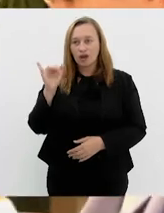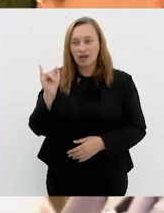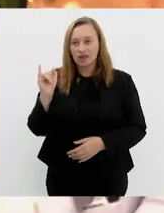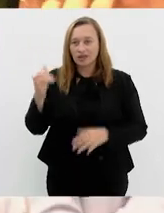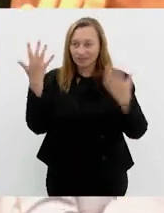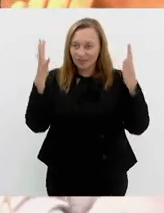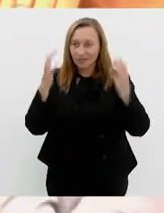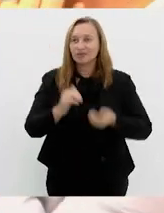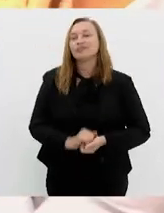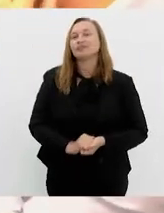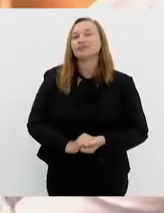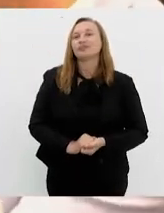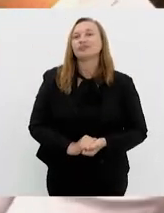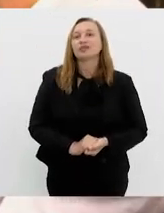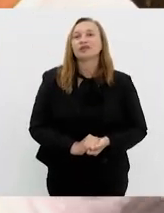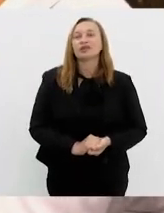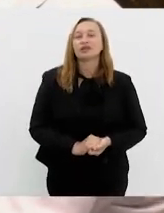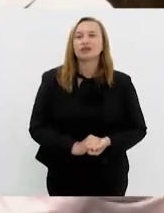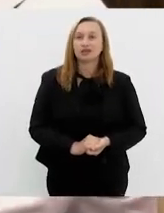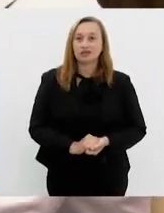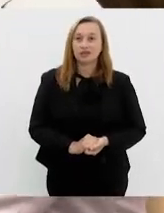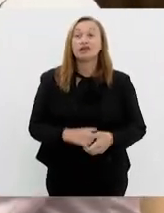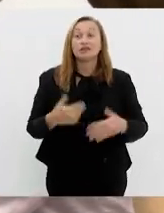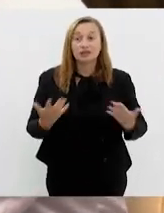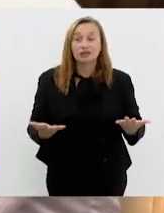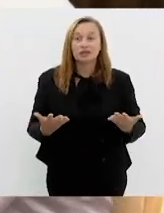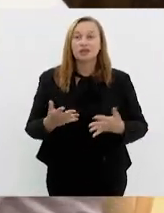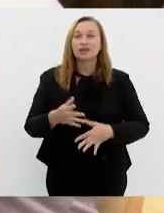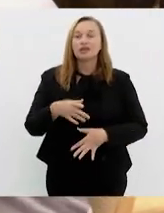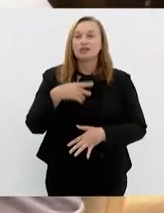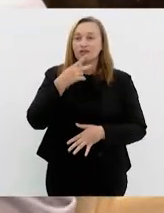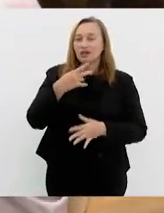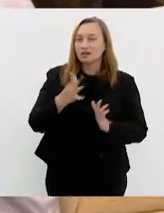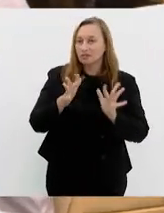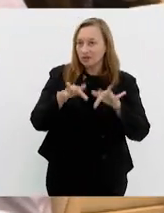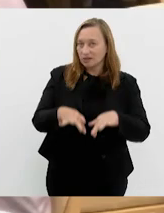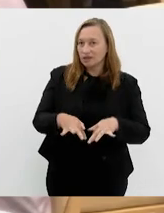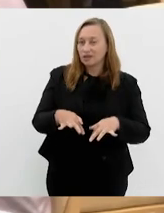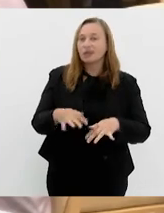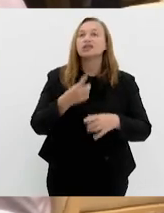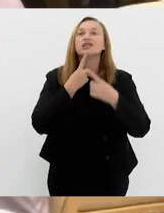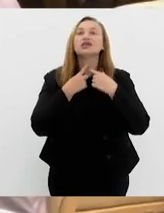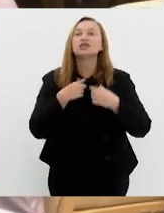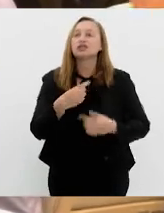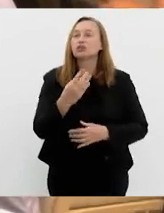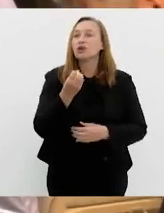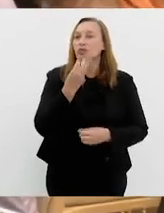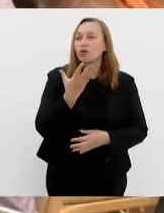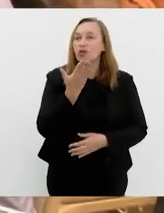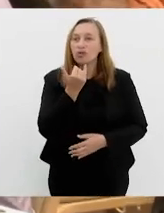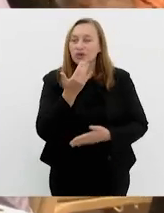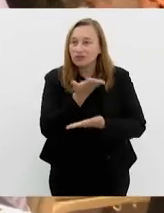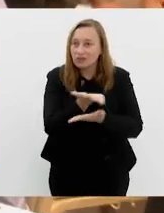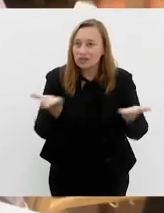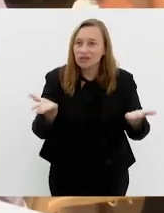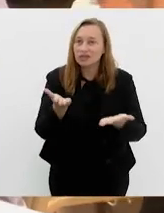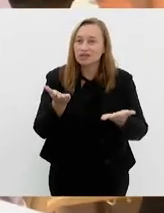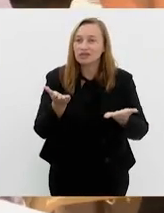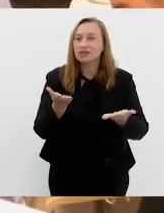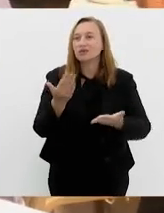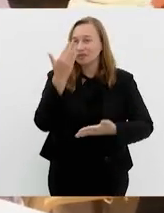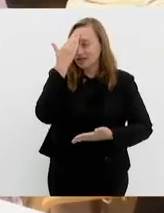dona e sendo sendo assim encerro a minha fala então Desejando um bom jantar a todos uma ótima noite muito